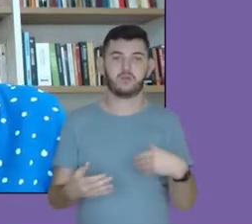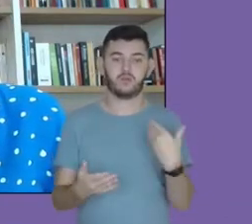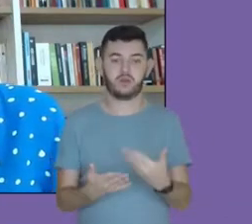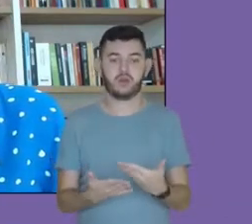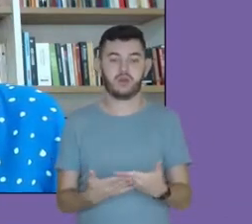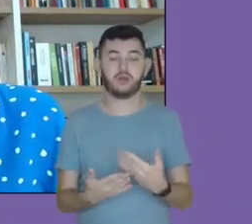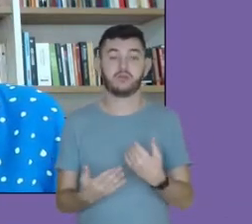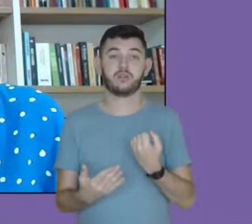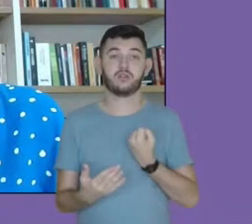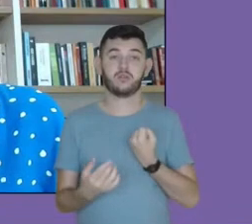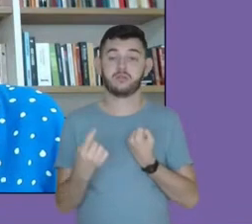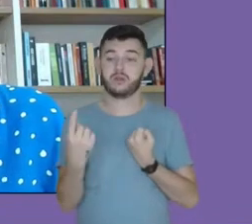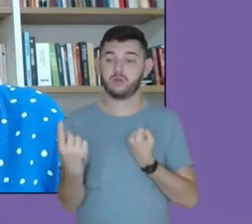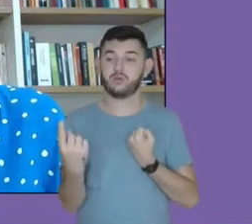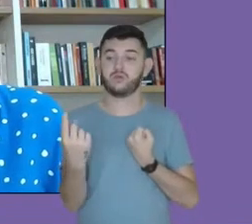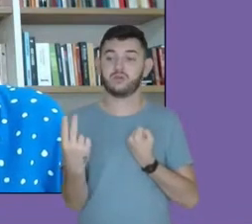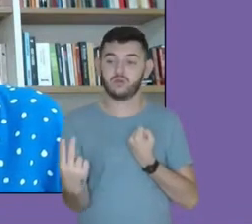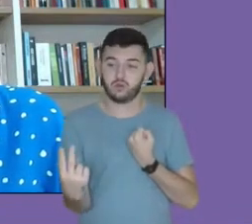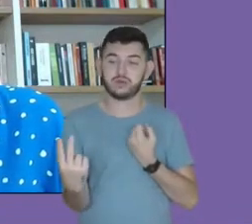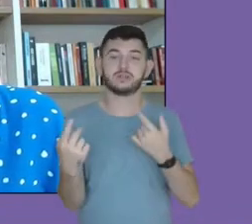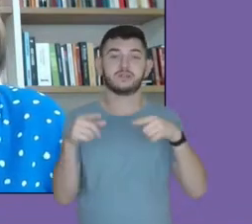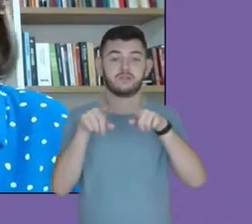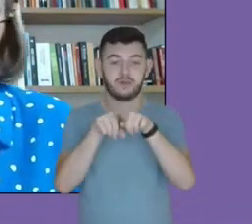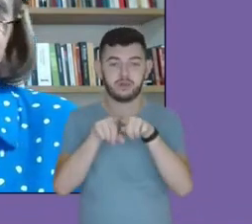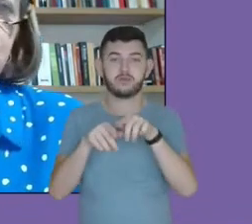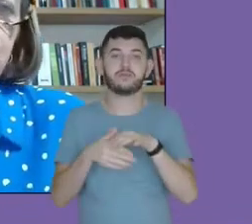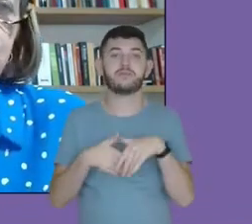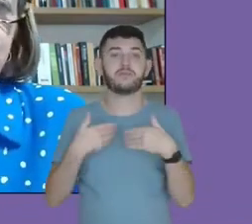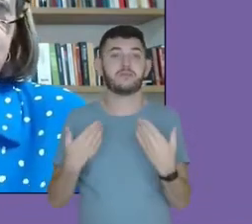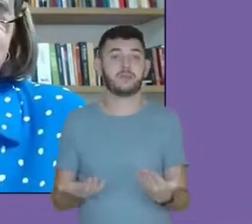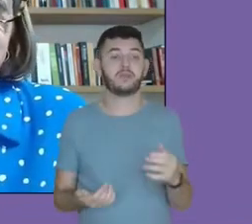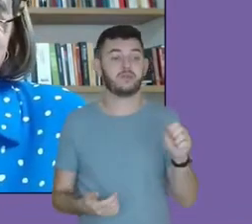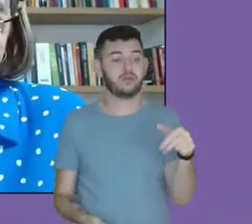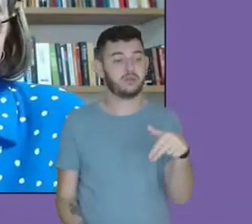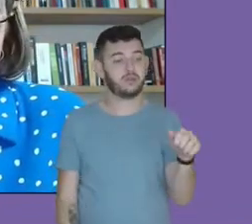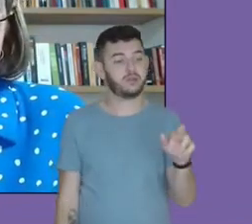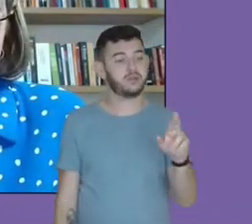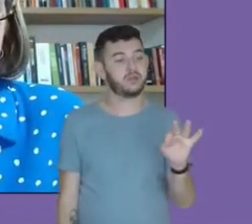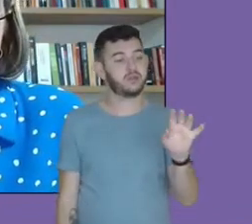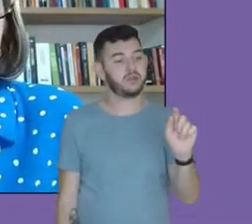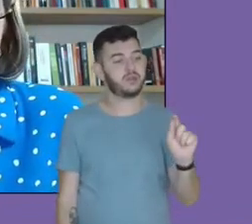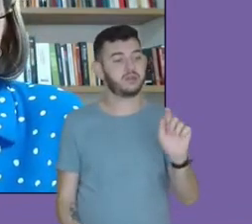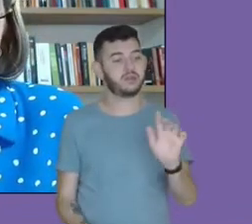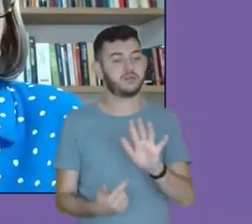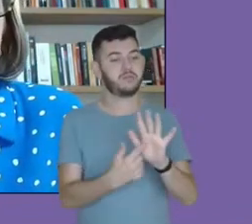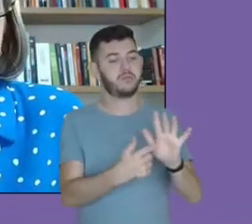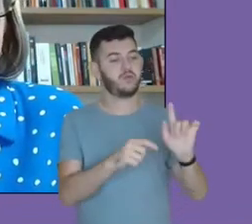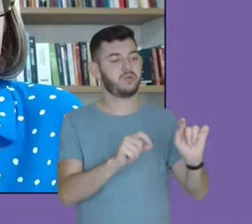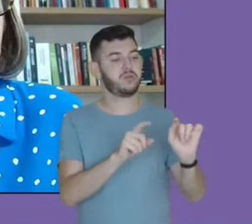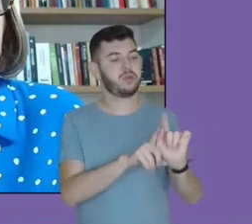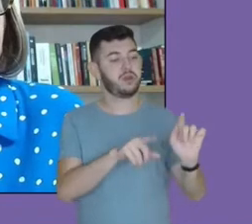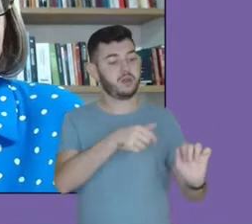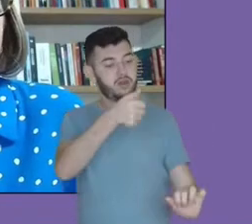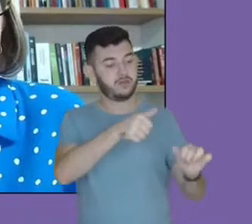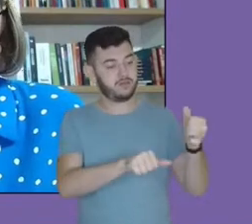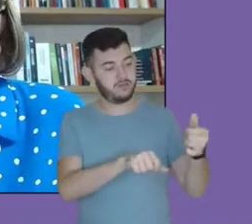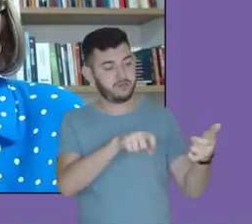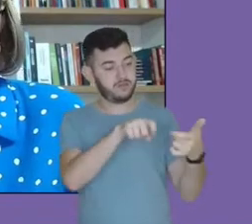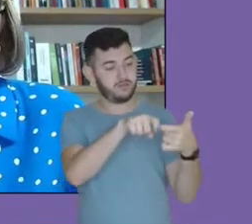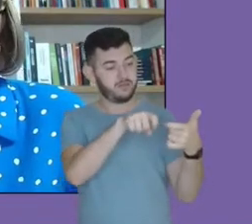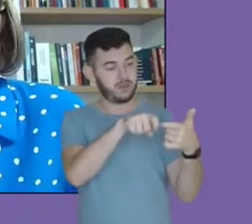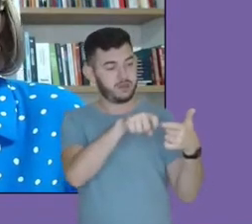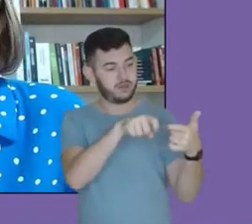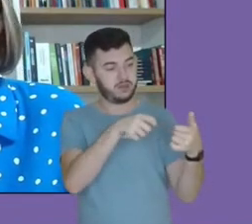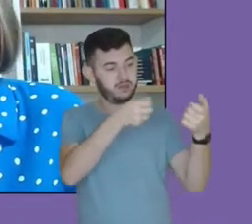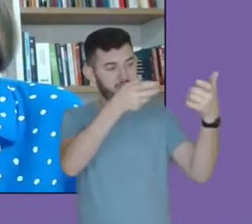Na primeira aula, Ana Rita estabelece a diferença entre a concepção médica